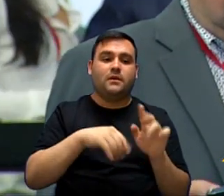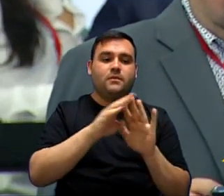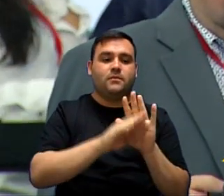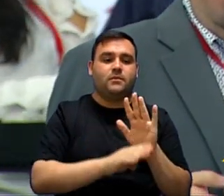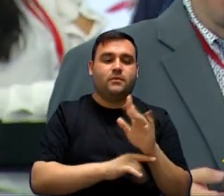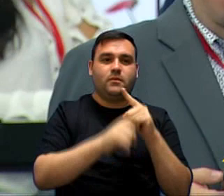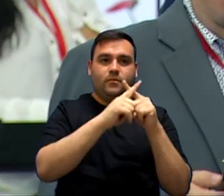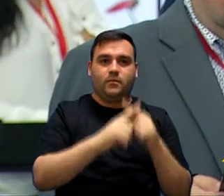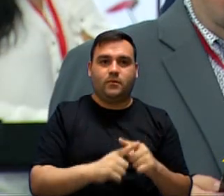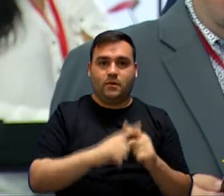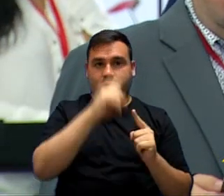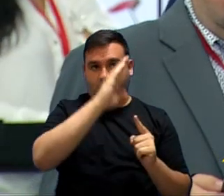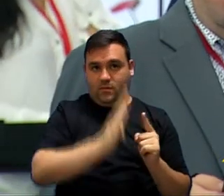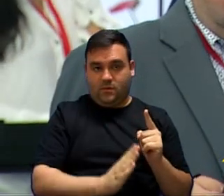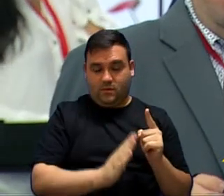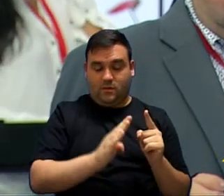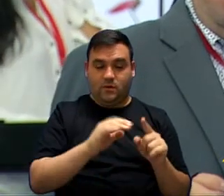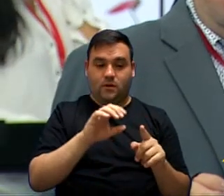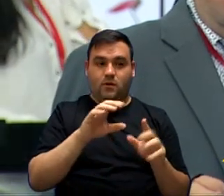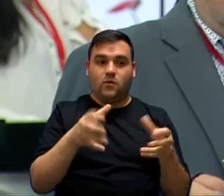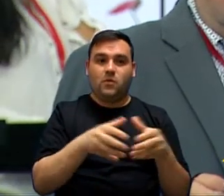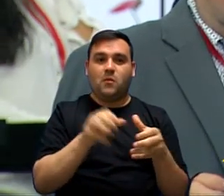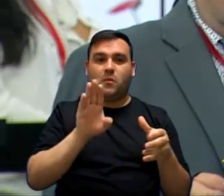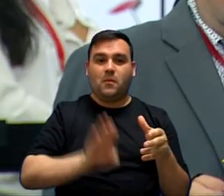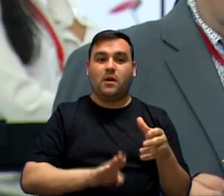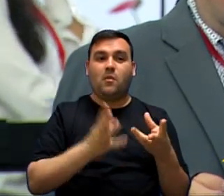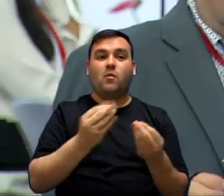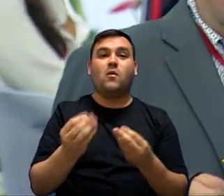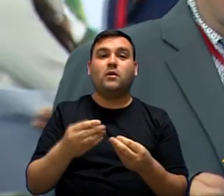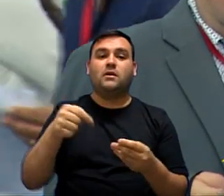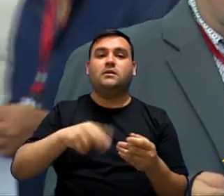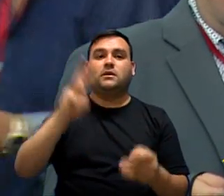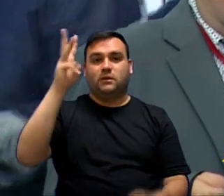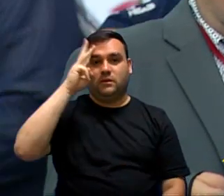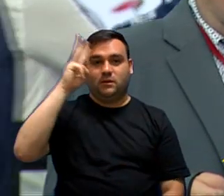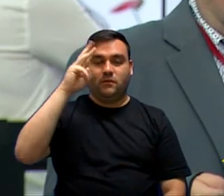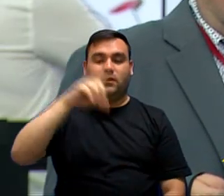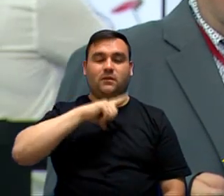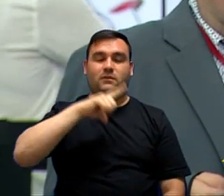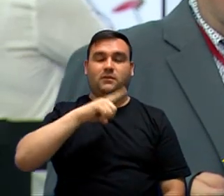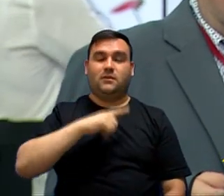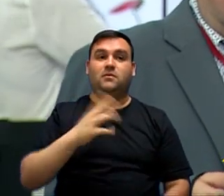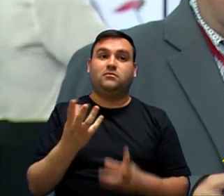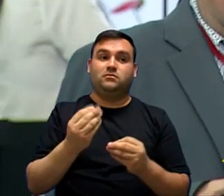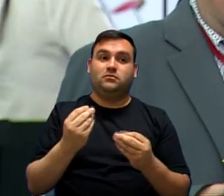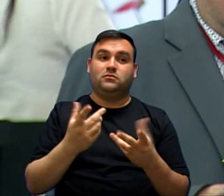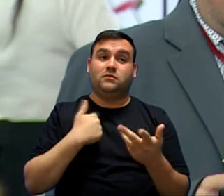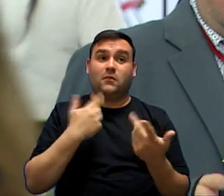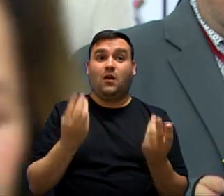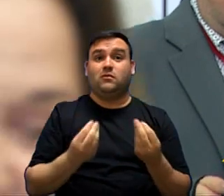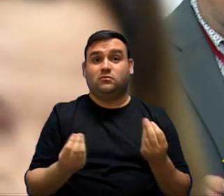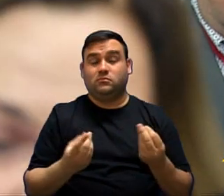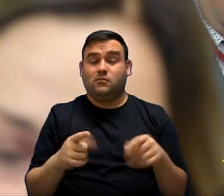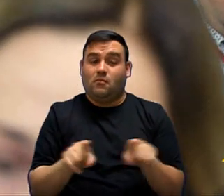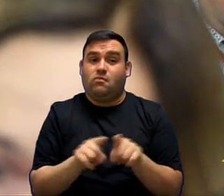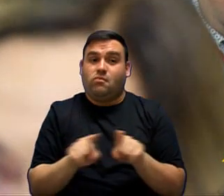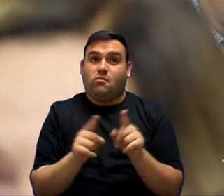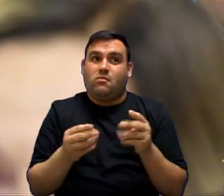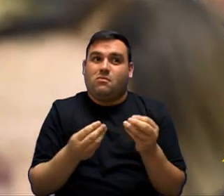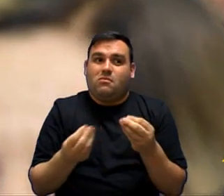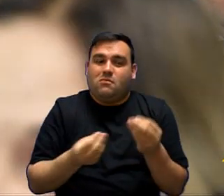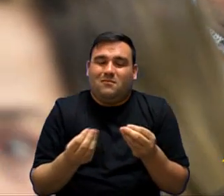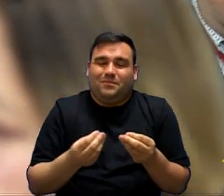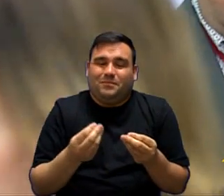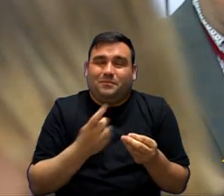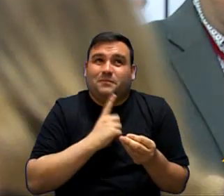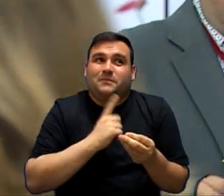do Campeonato Brasileiro, da Série B. Vários jogos estão acontecendo aqui nas terça-feira, entendeu? Aí eu vou ficar também preso